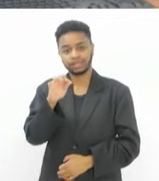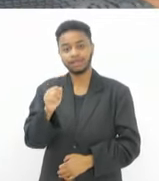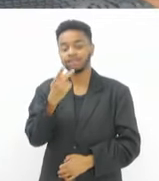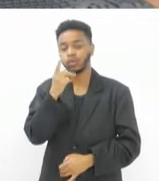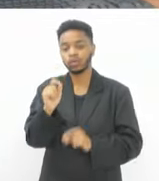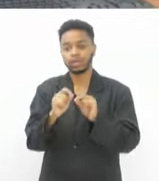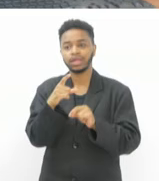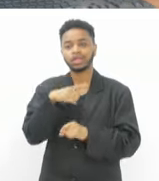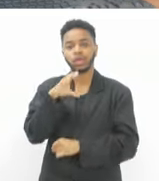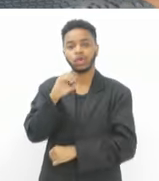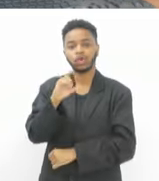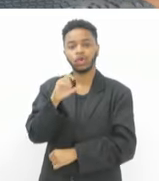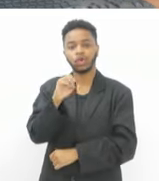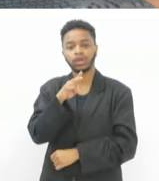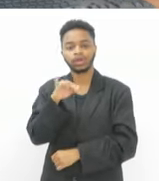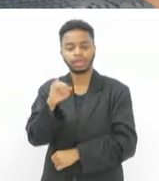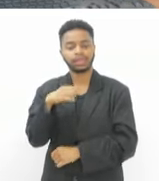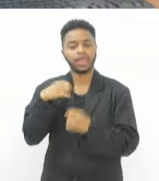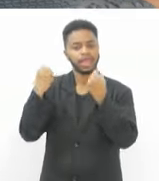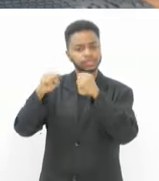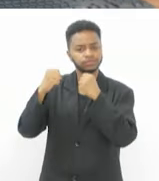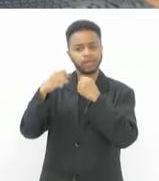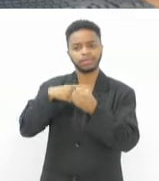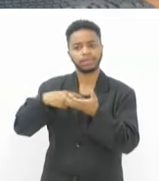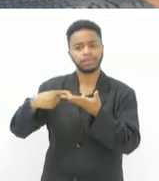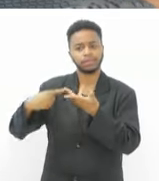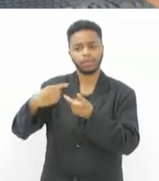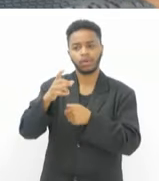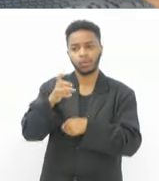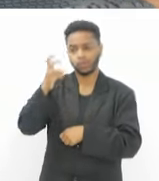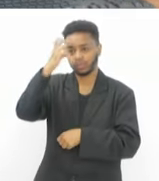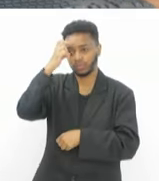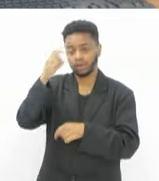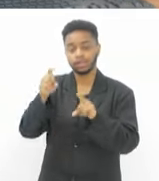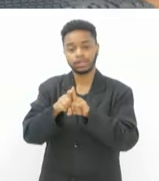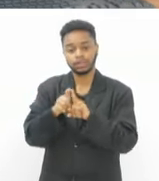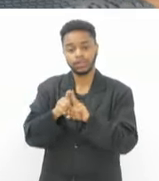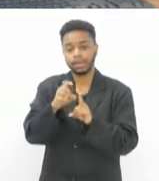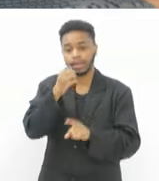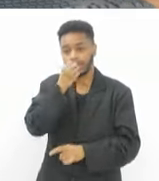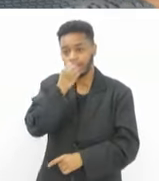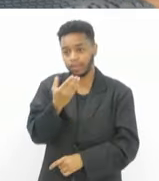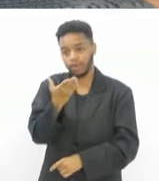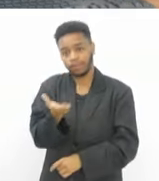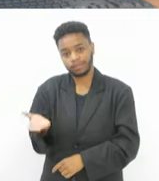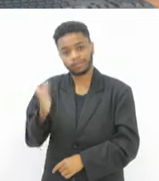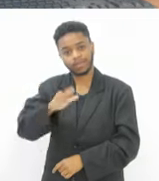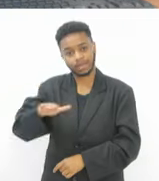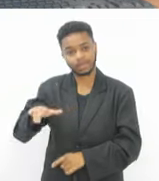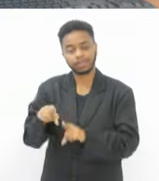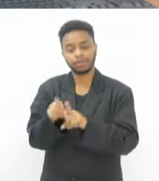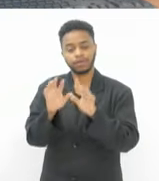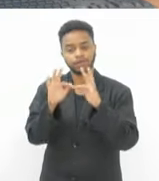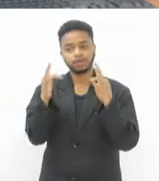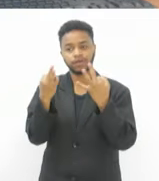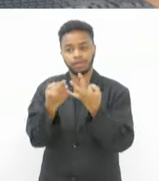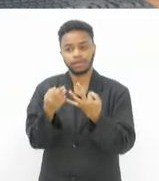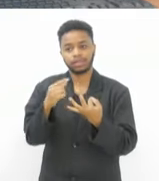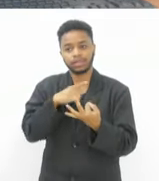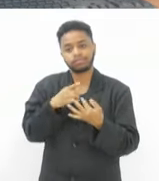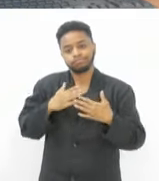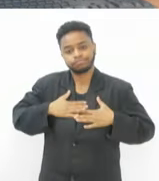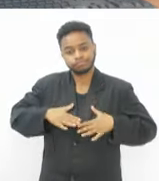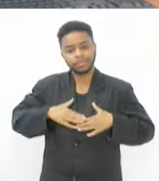férias que oferecem atividades físicas, atividades culturais e que é uma boa para as crianças e para os pais também poderem ter